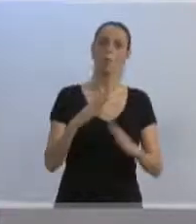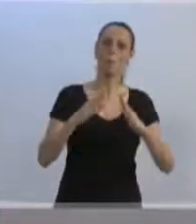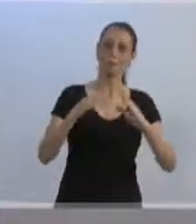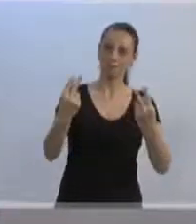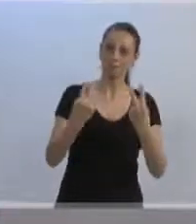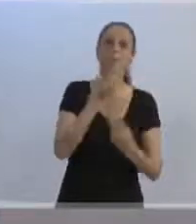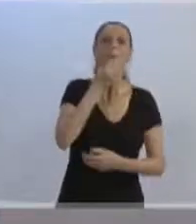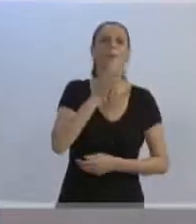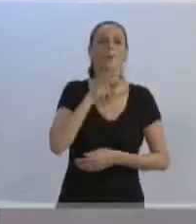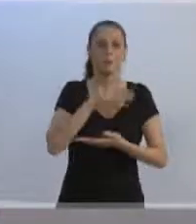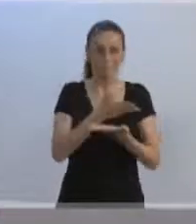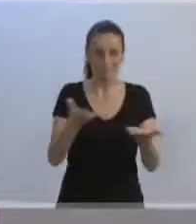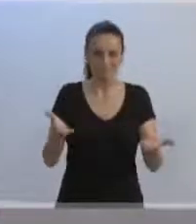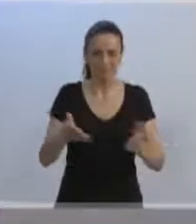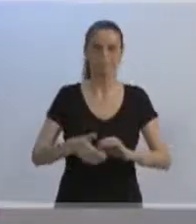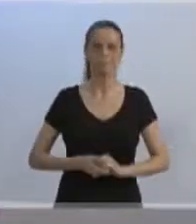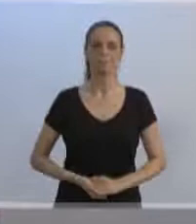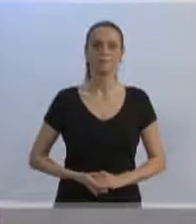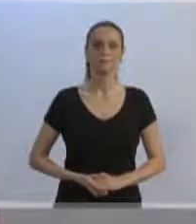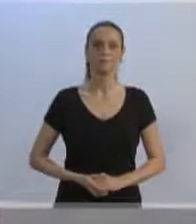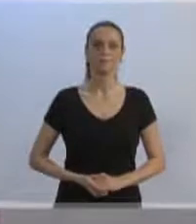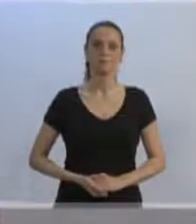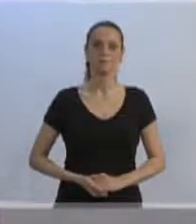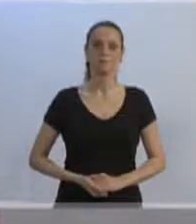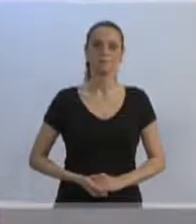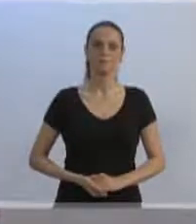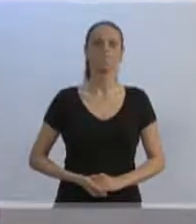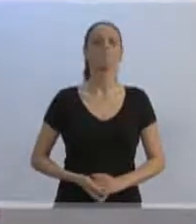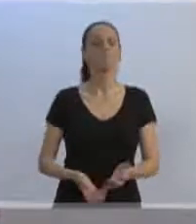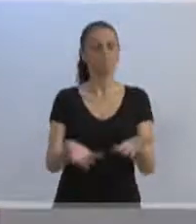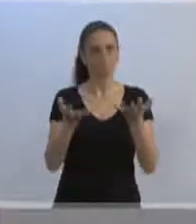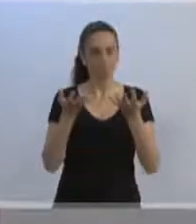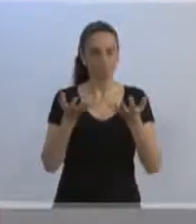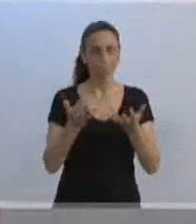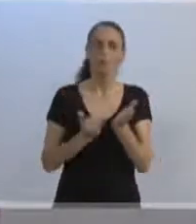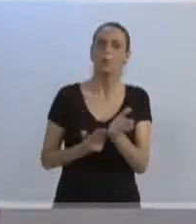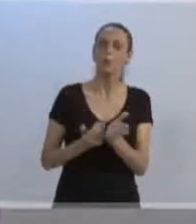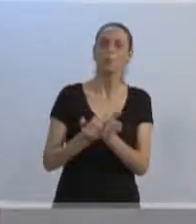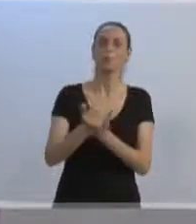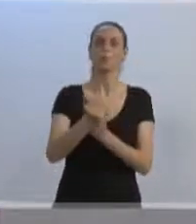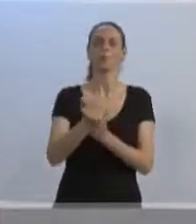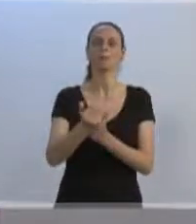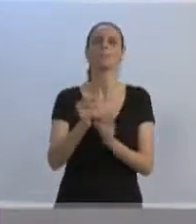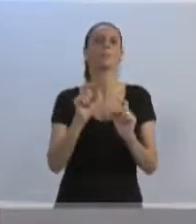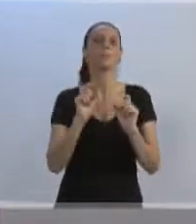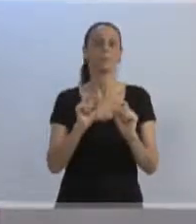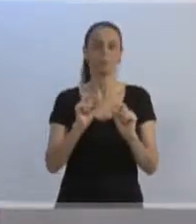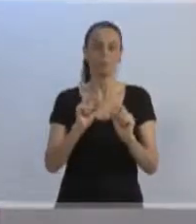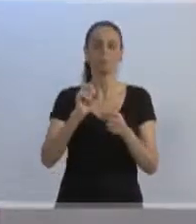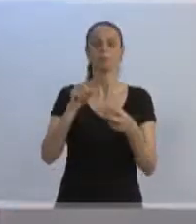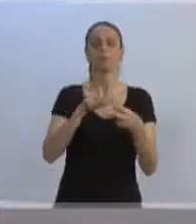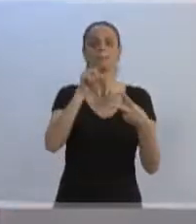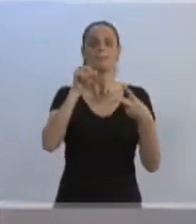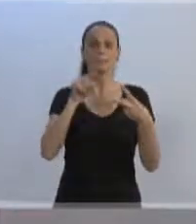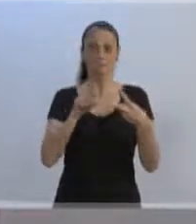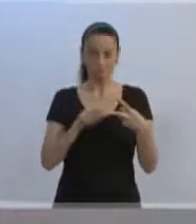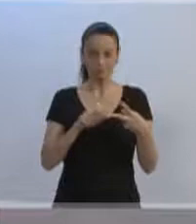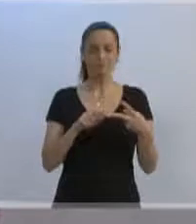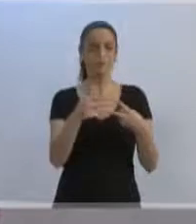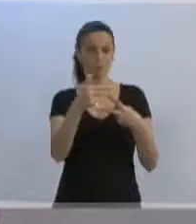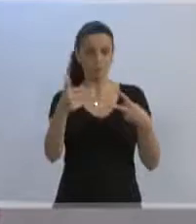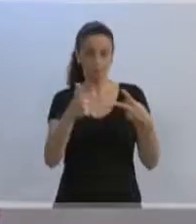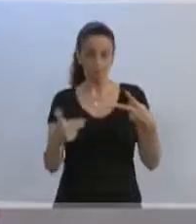tarde é eu quero inicialmente fazer duas ressalvas